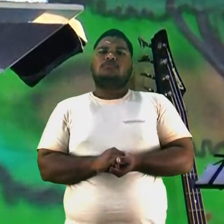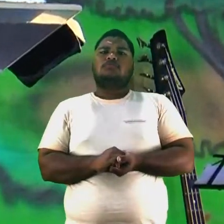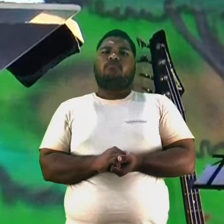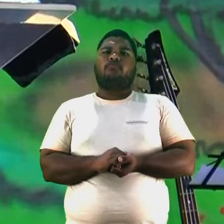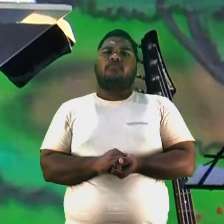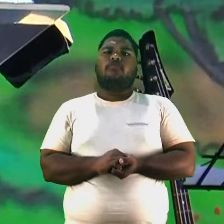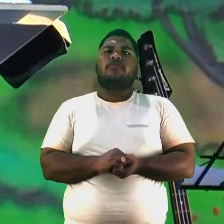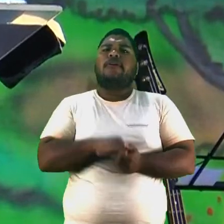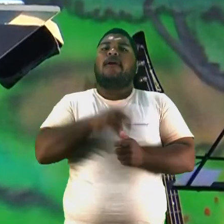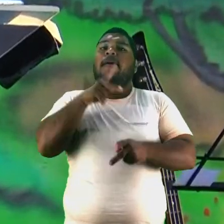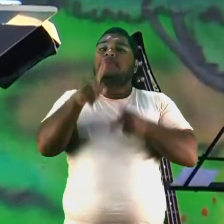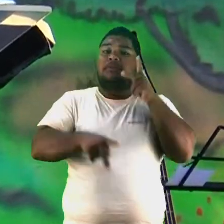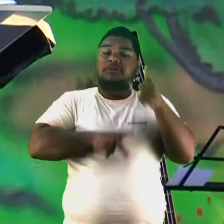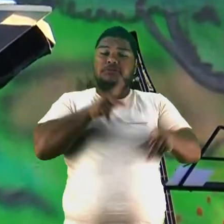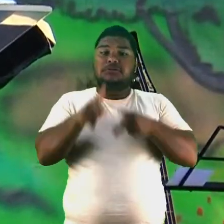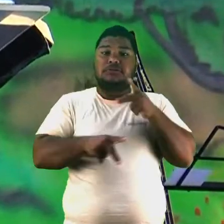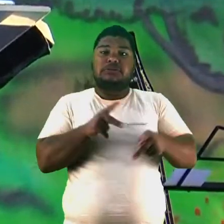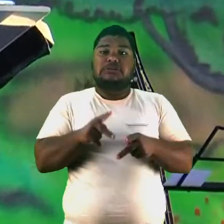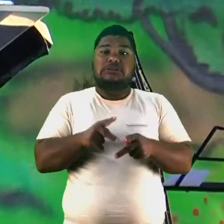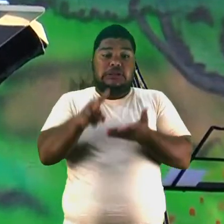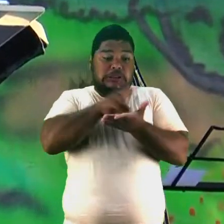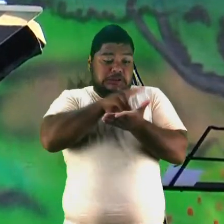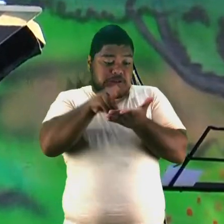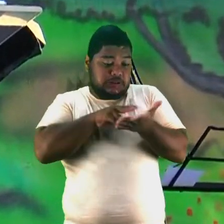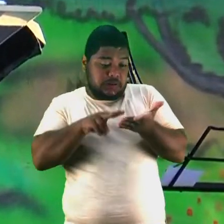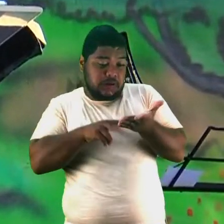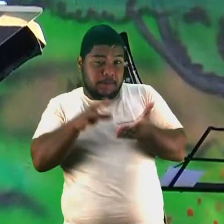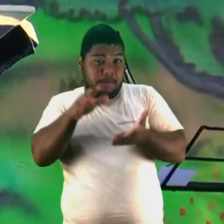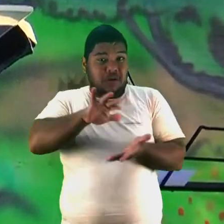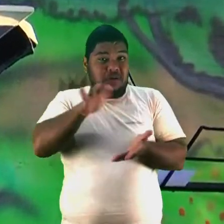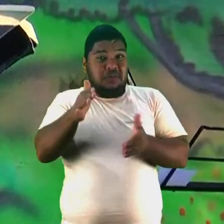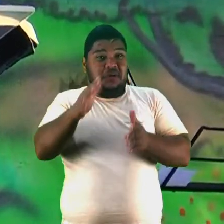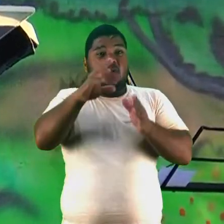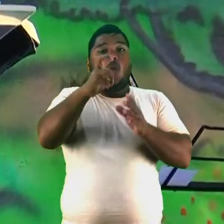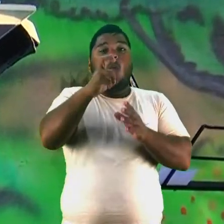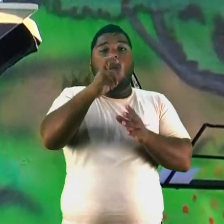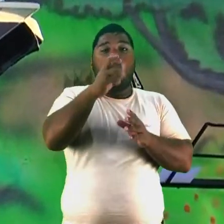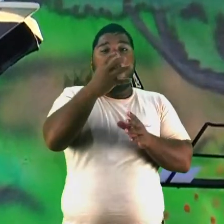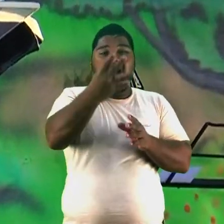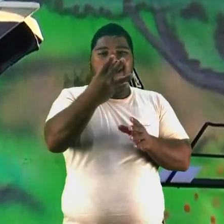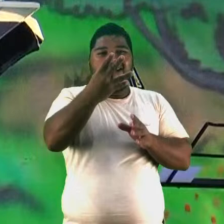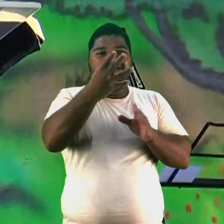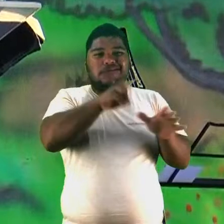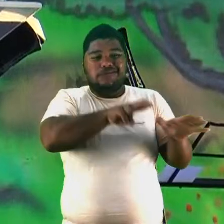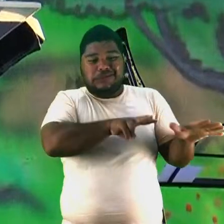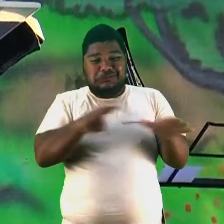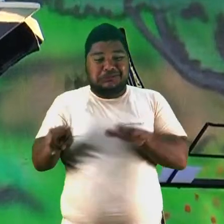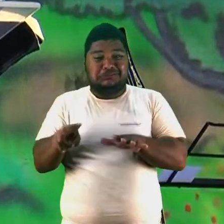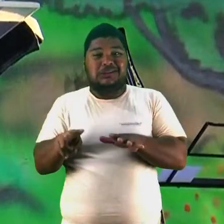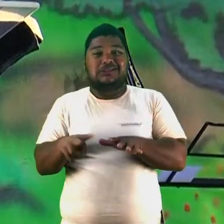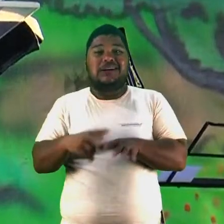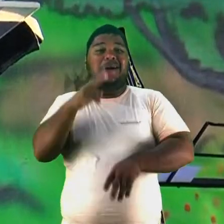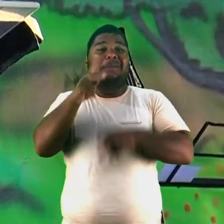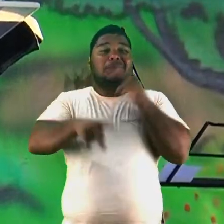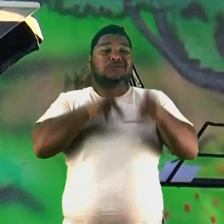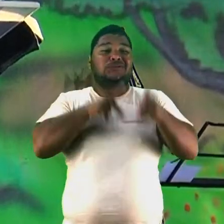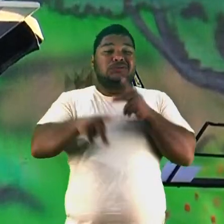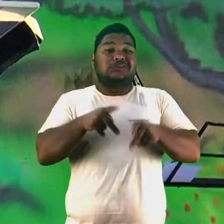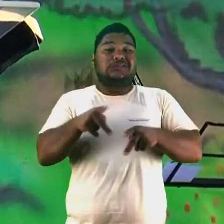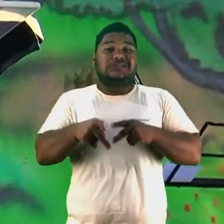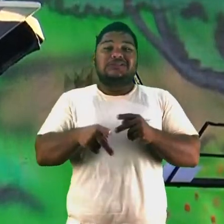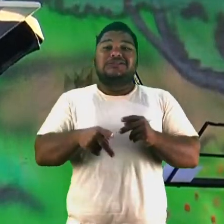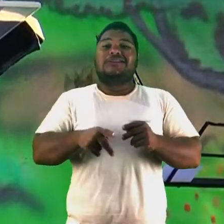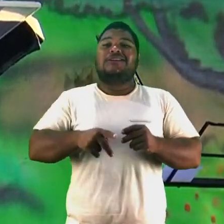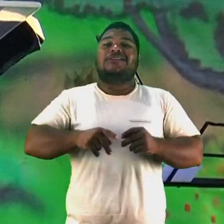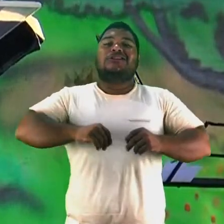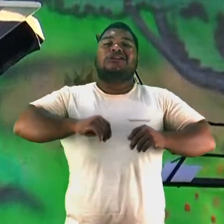As pessoas que liam pelo menos 4 vezes por semana, eram pessoas que tinham